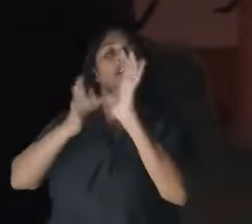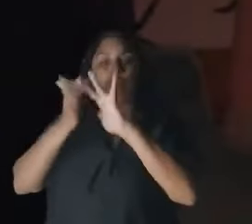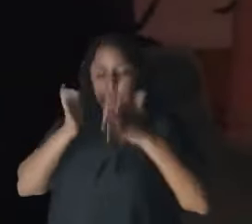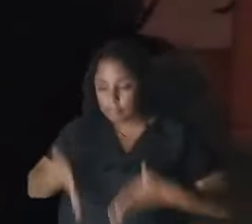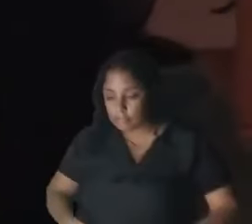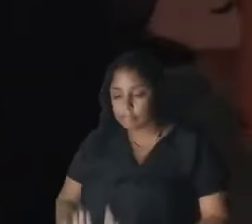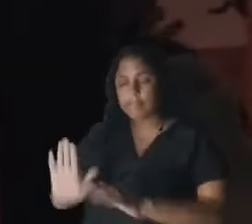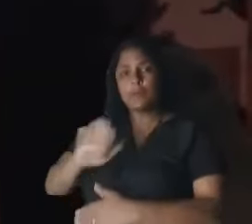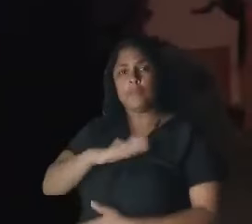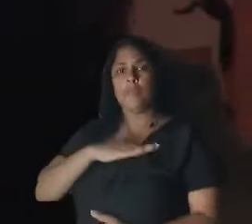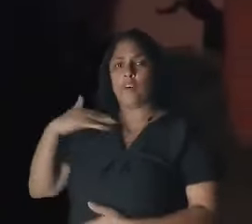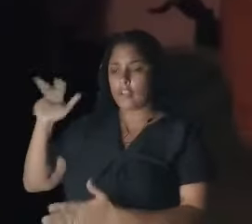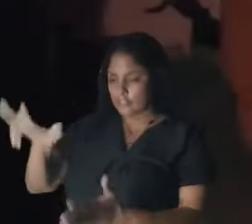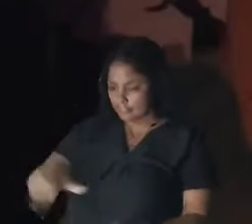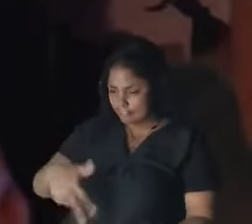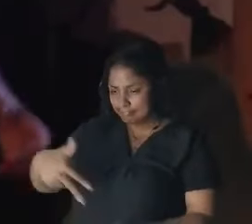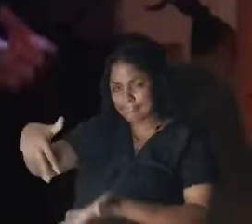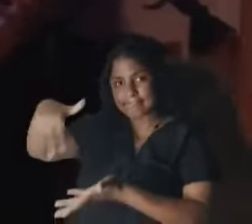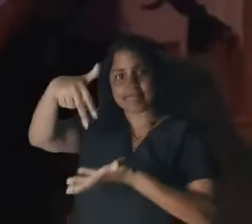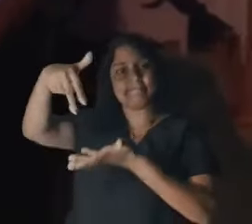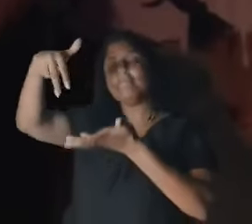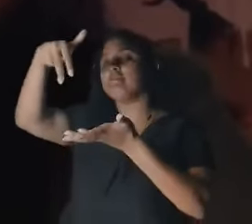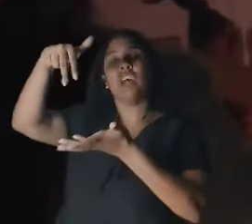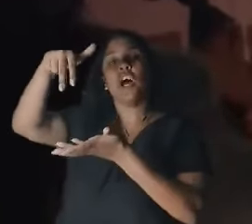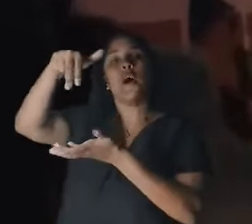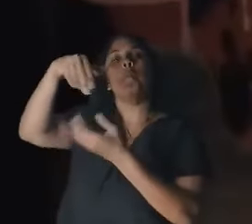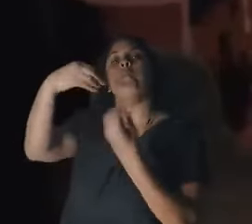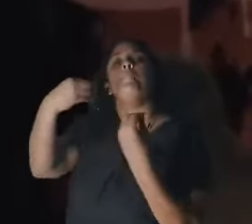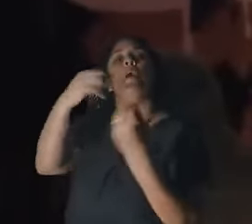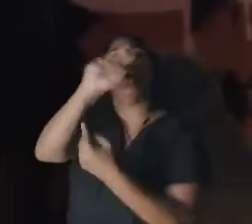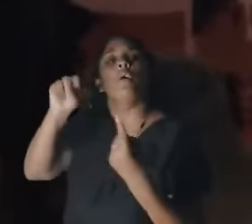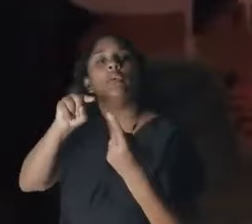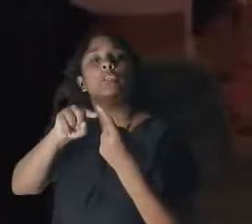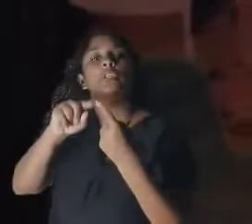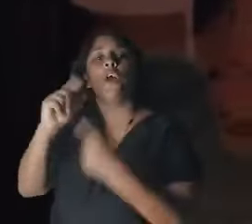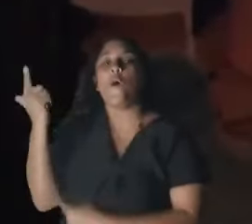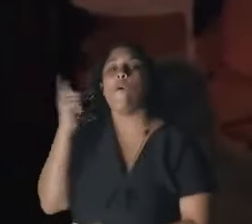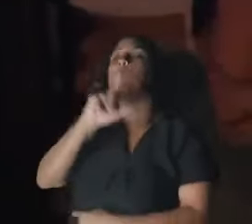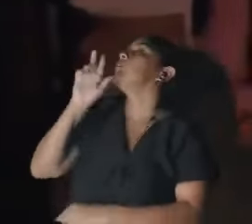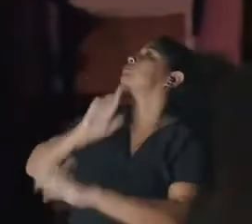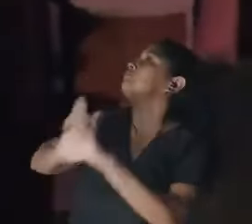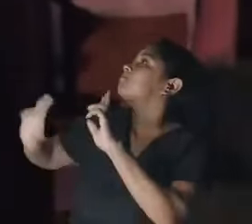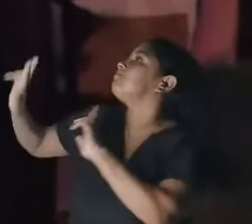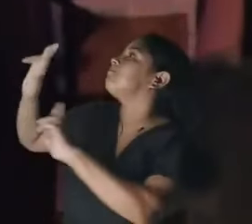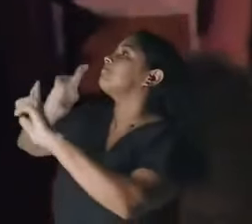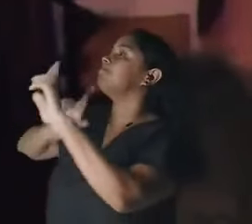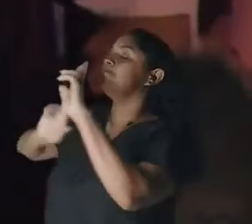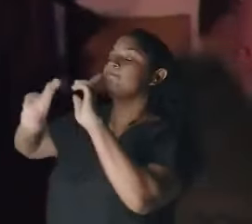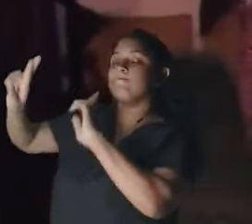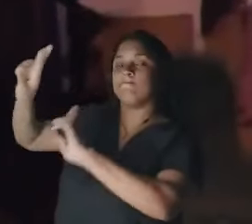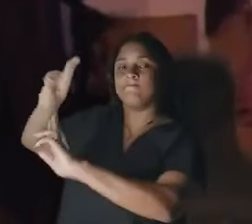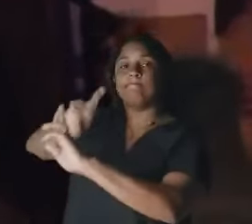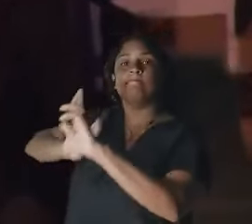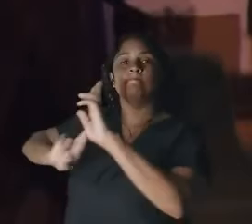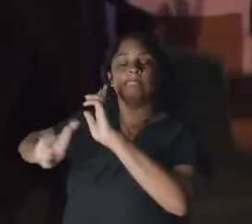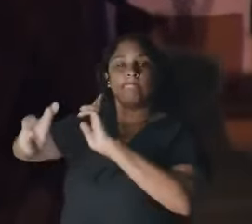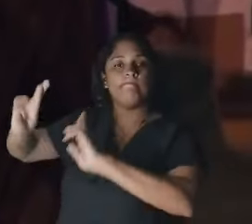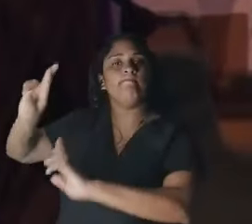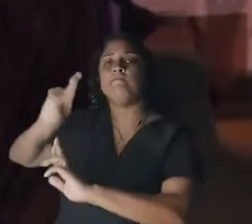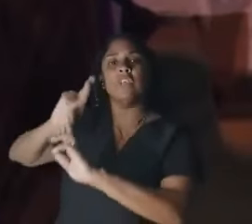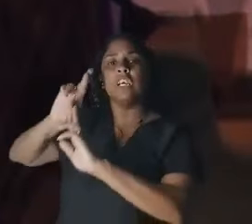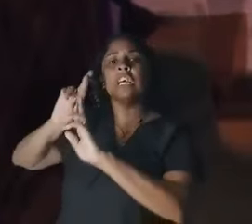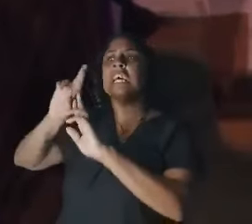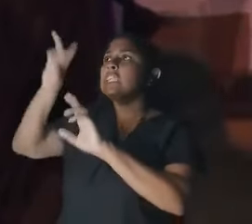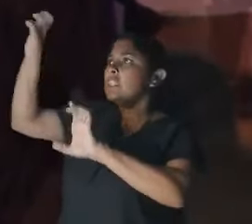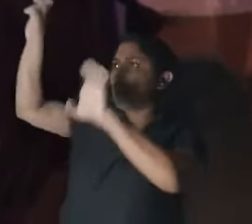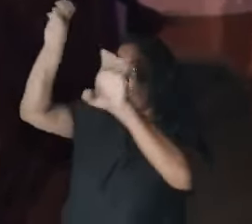morreu e ressuscitou, para que hoje pudéssemos ter um relacionamento com Ele. O